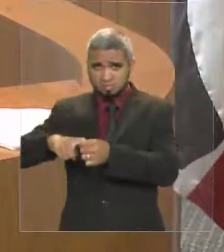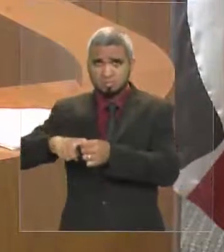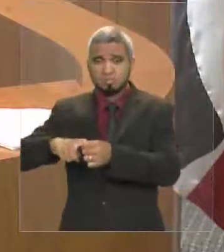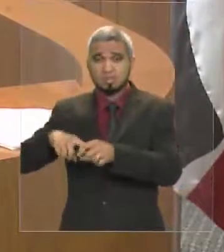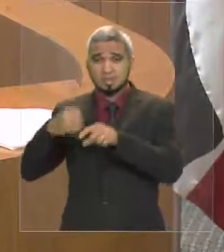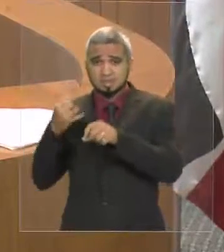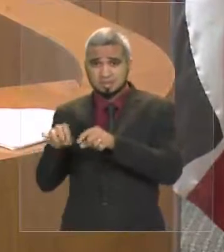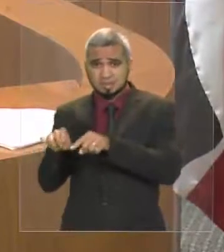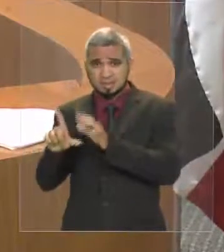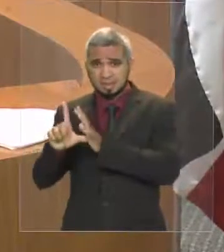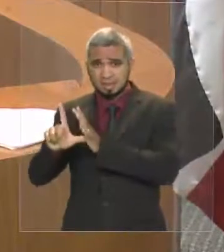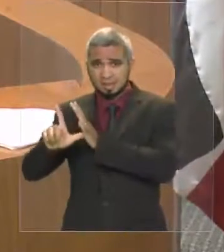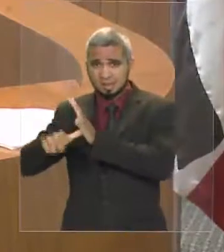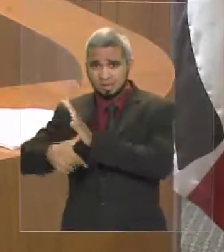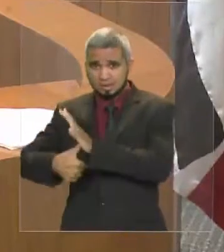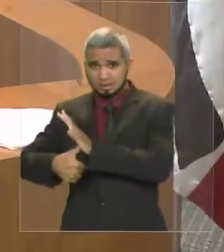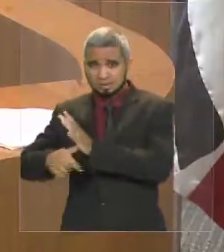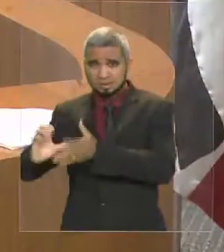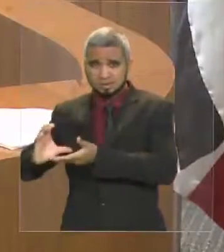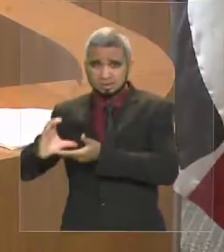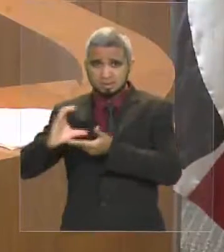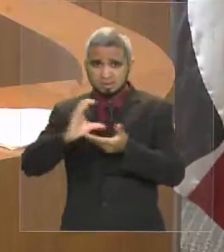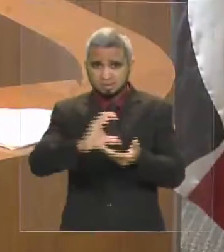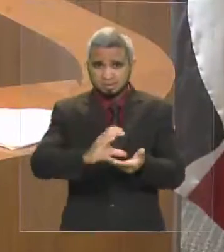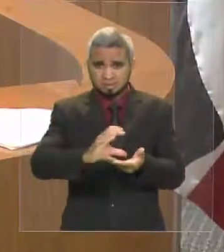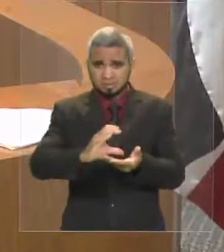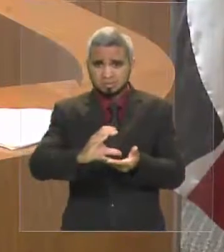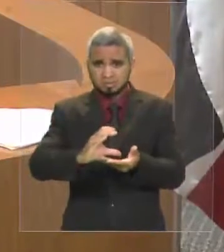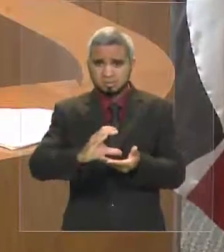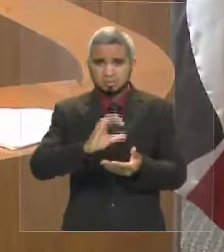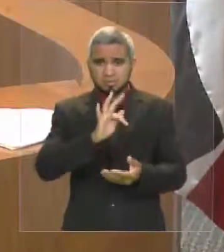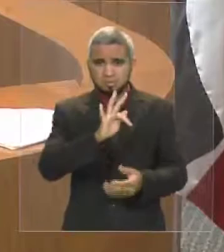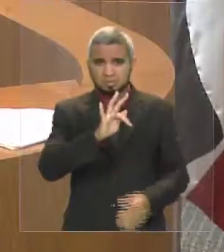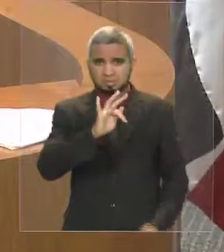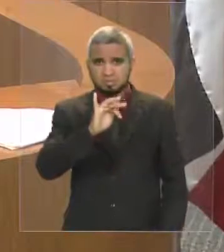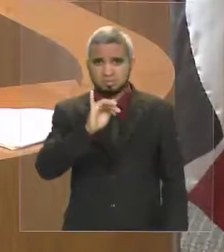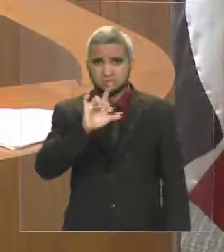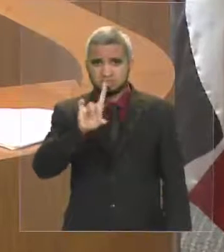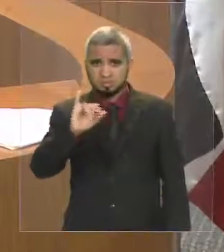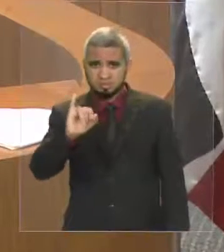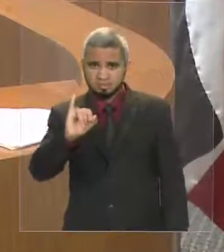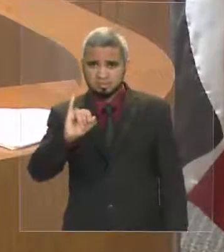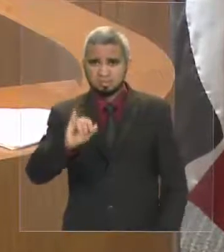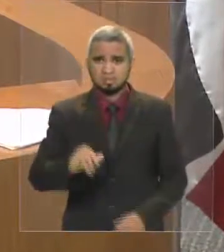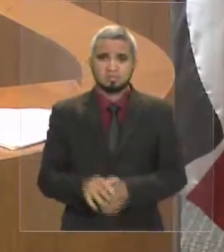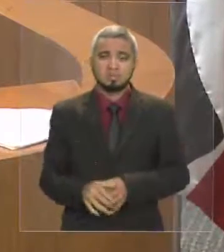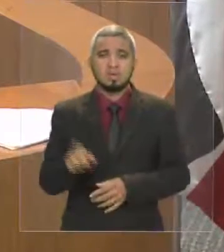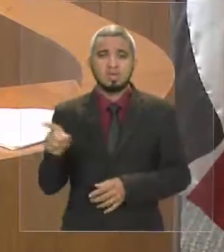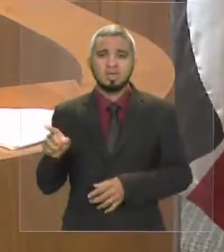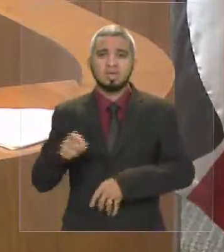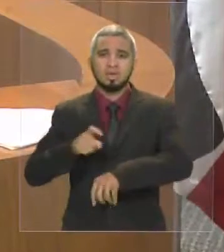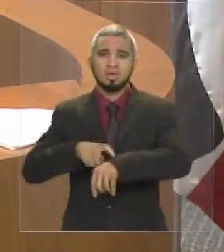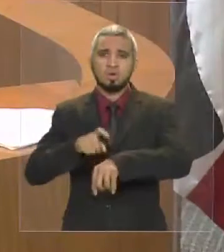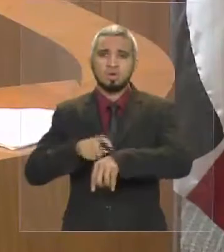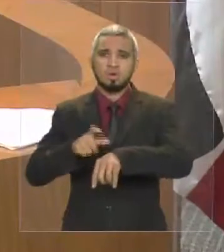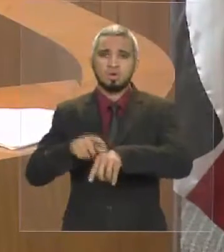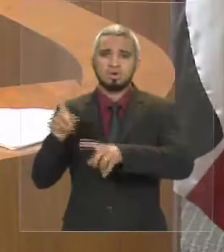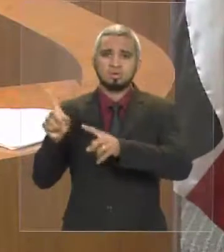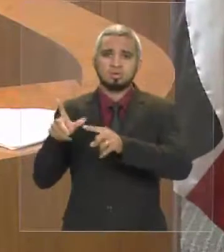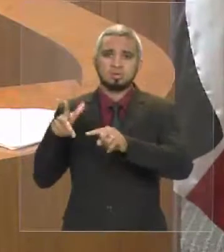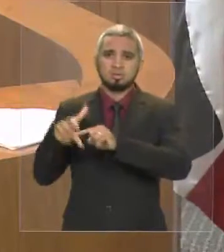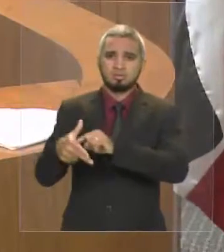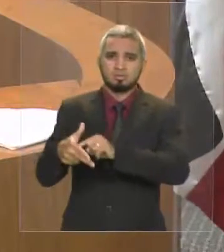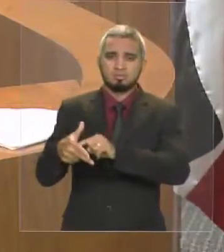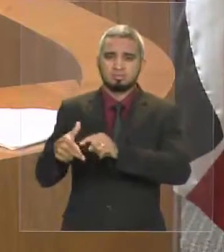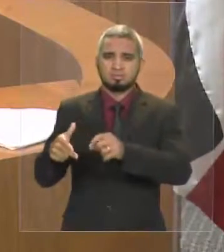repasse de parte do seu faturamento para o Fundo de Desenvolvimento Industrial, ele automaticamente tem cancelado o benefício